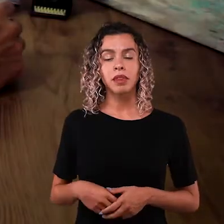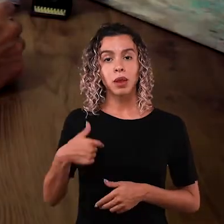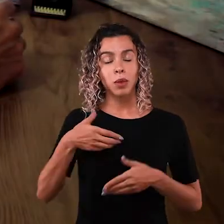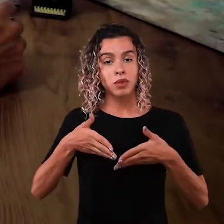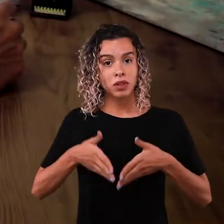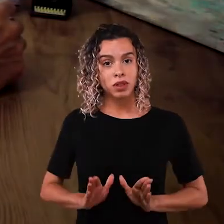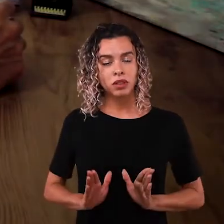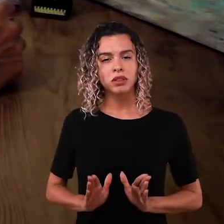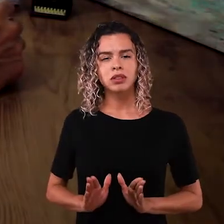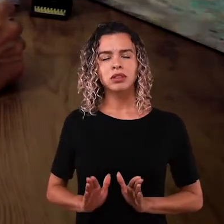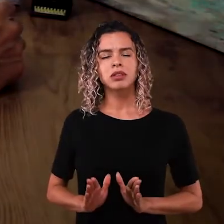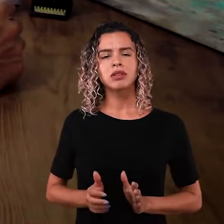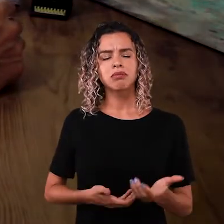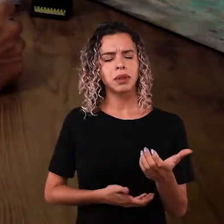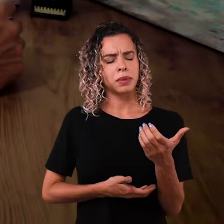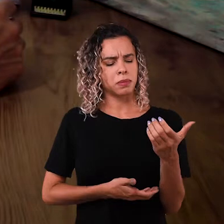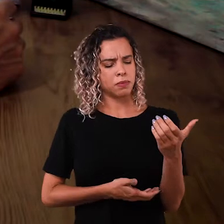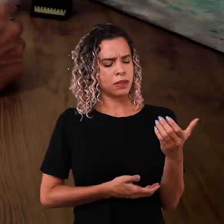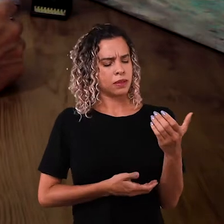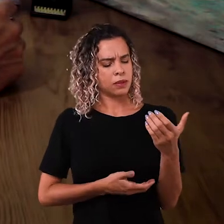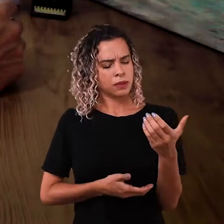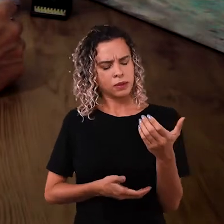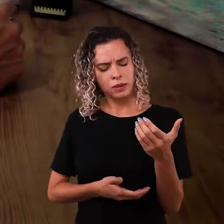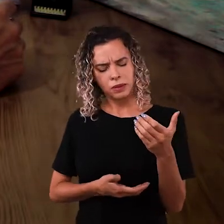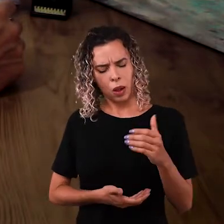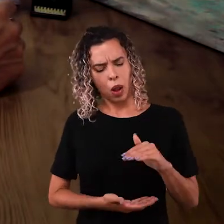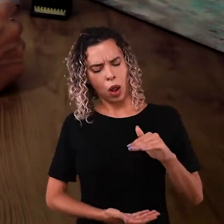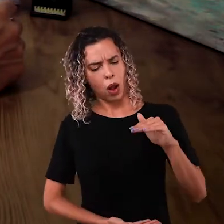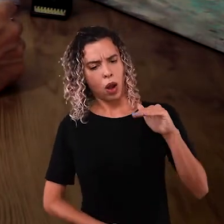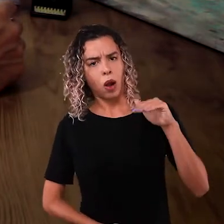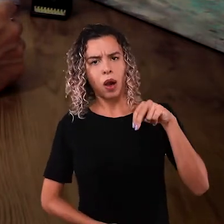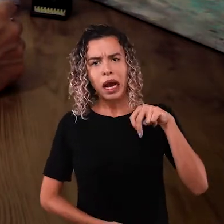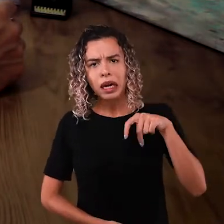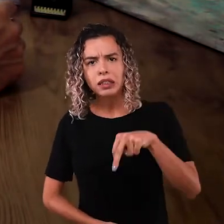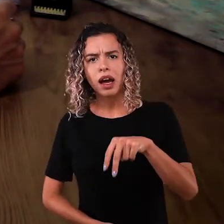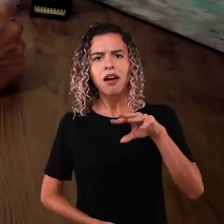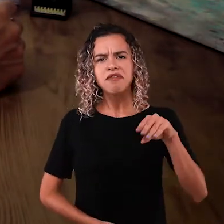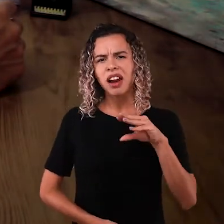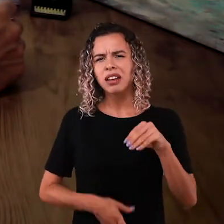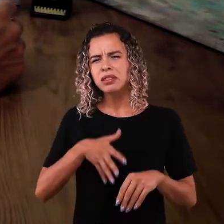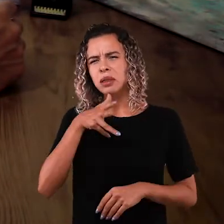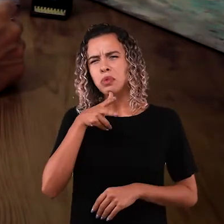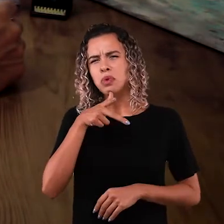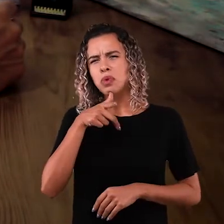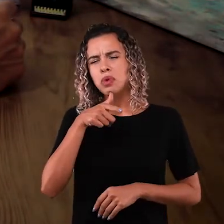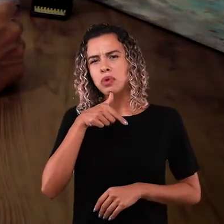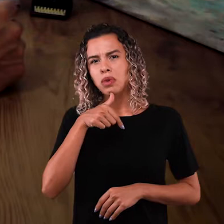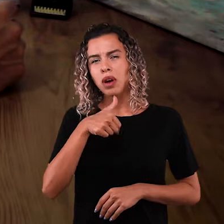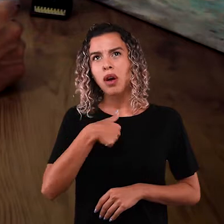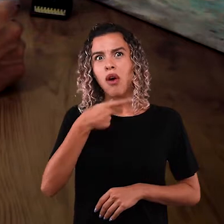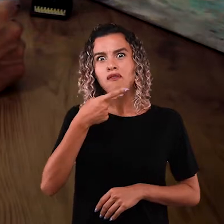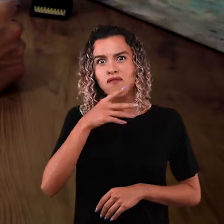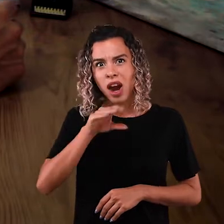eu nasci, eu demorei muito para andar. Cristiano, fonoaudiólogo, assiste Fábio falando na tela. Eu fui falar